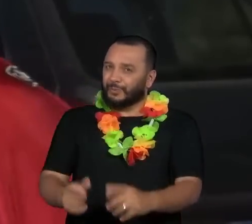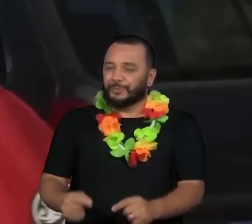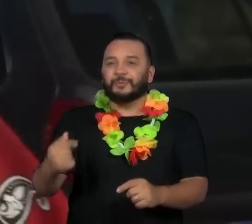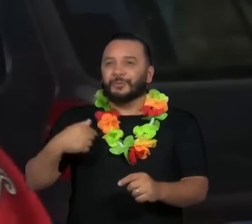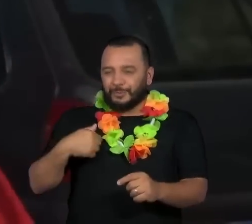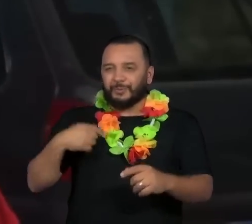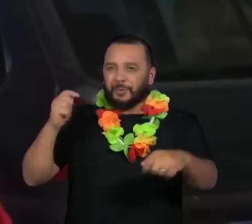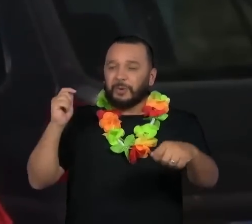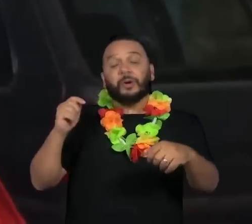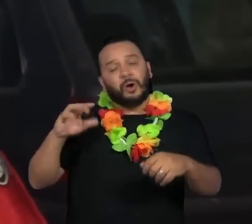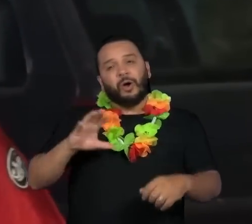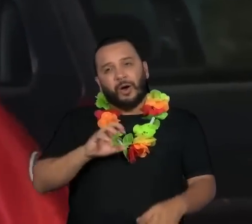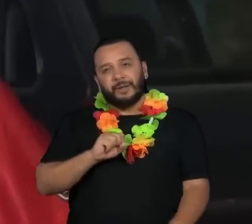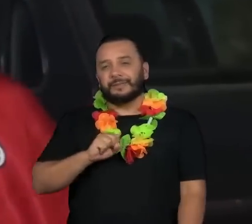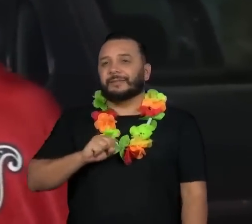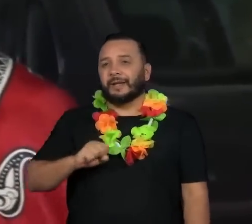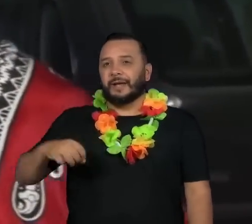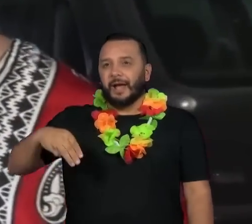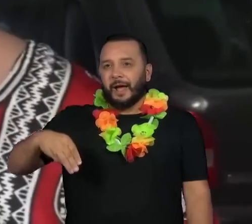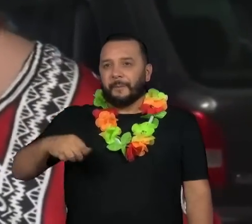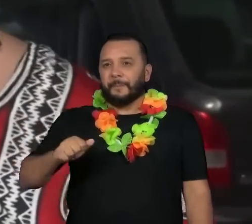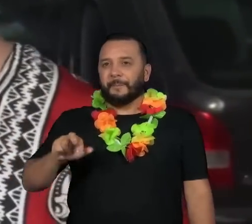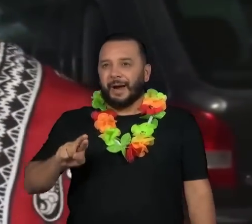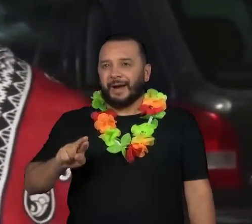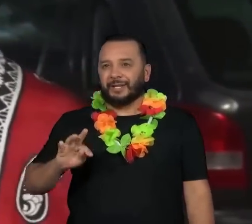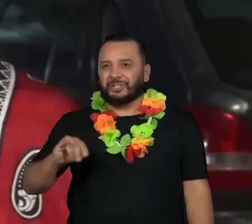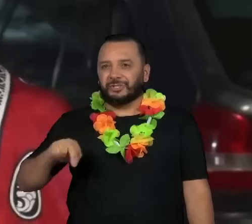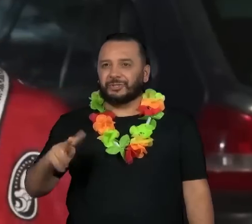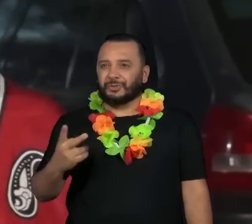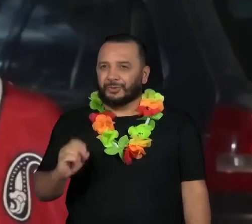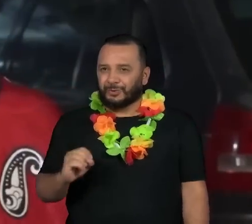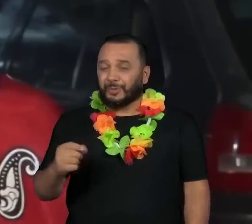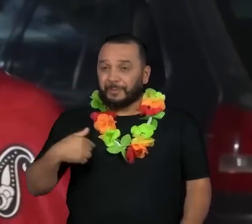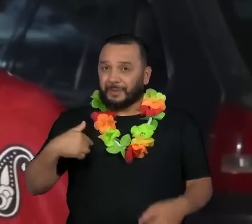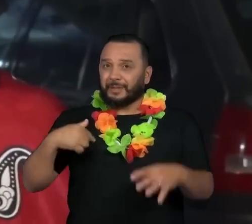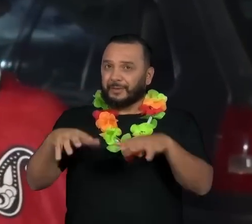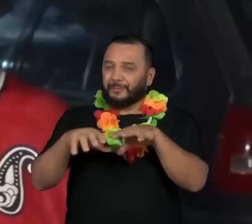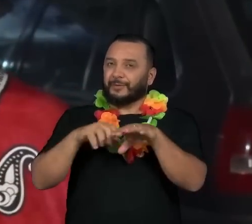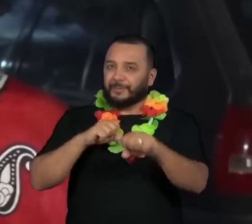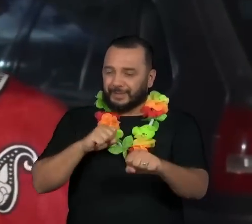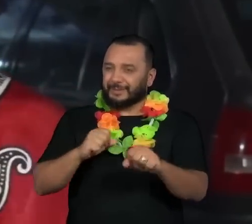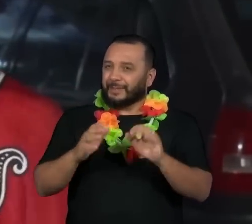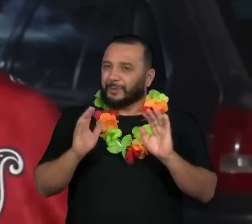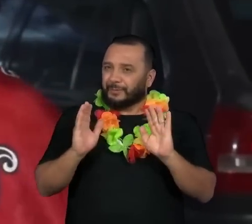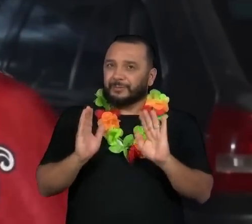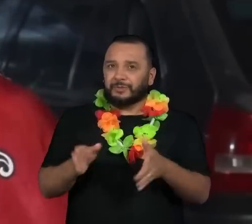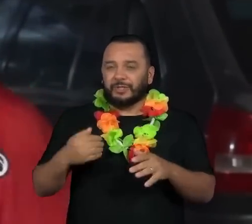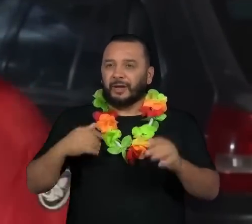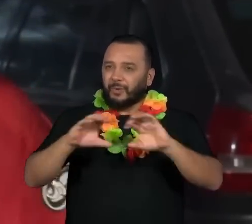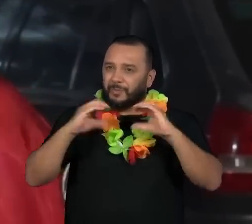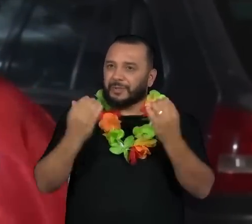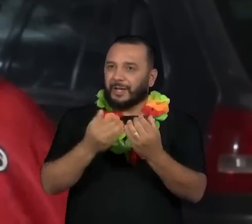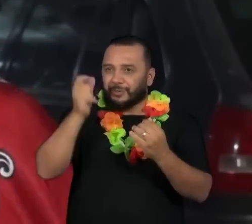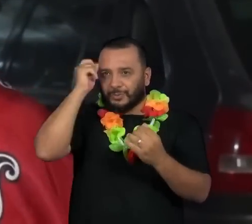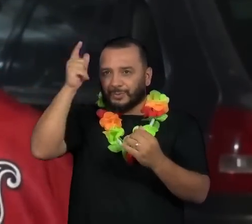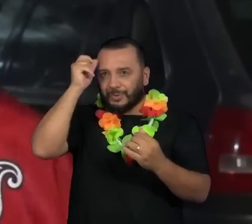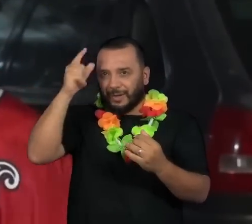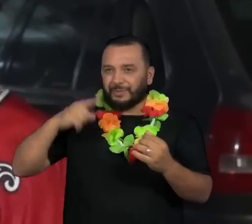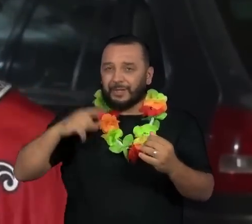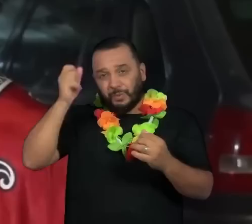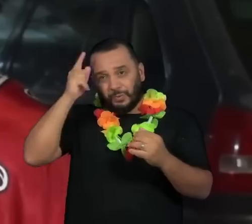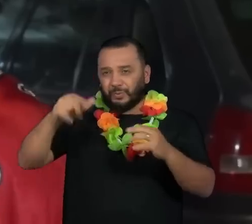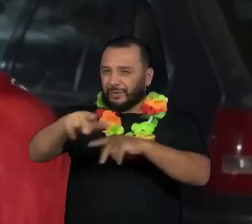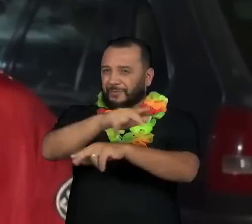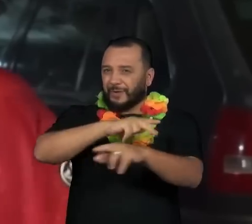diz Martinho da Vila. Mas assim, a minha formação é dentro da comunidade da Mostardinha, uma comunidade extremamente cultural, rica em cultura, a